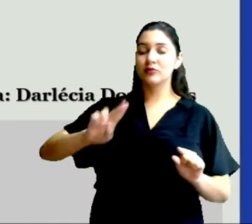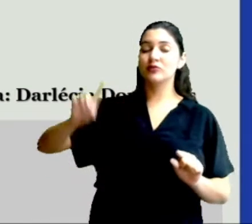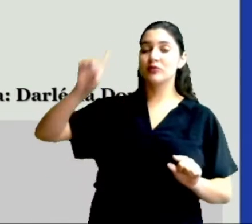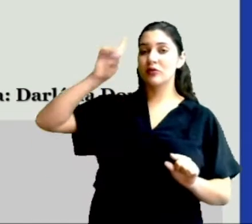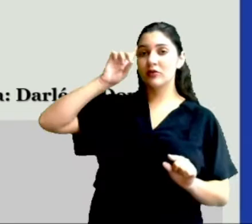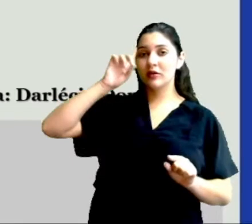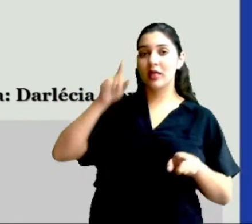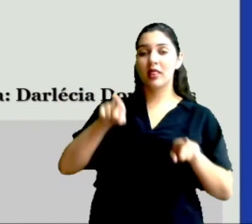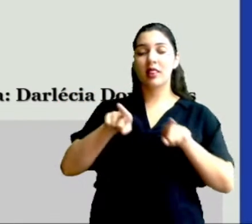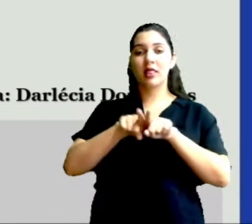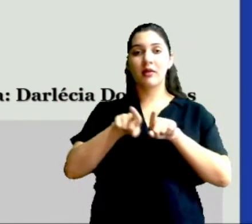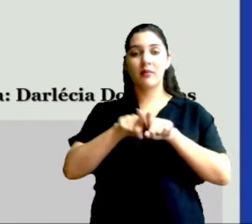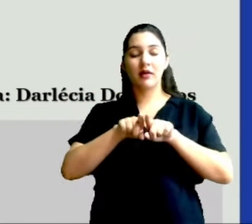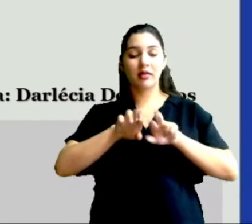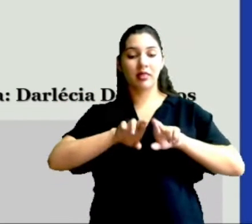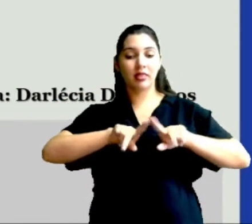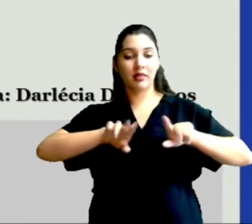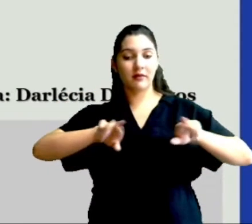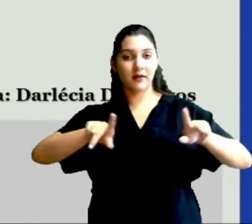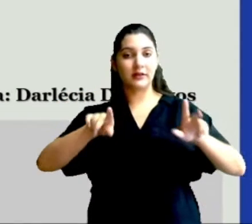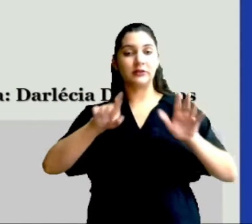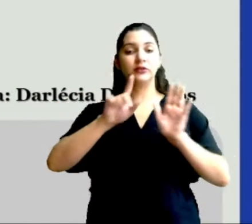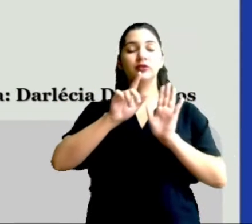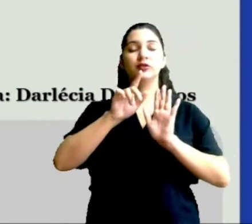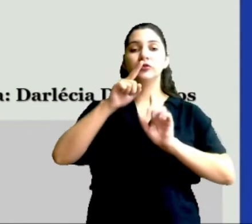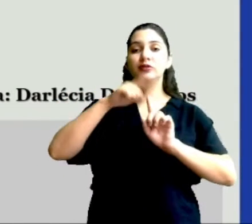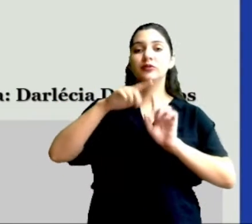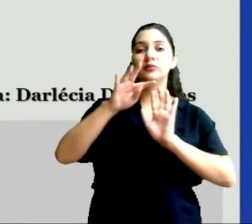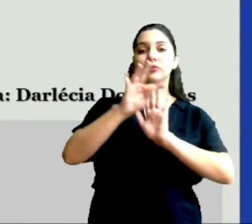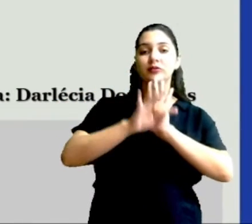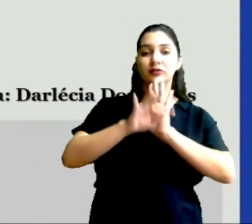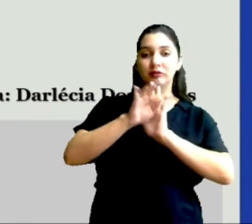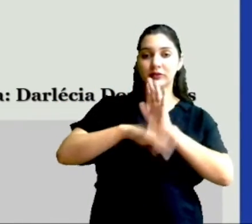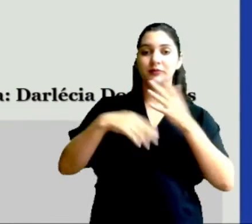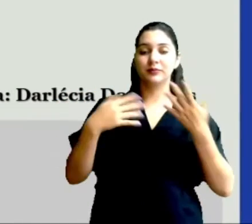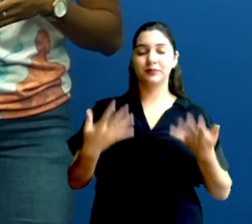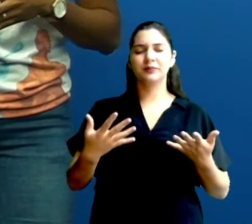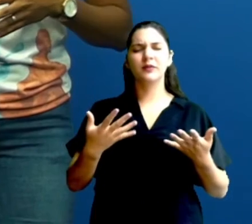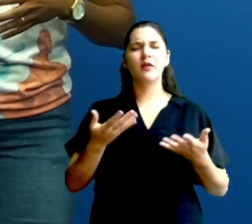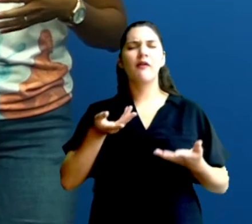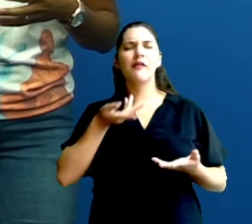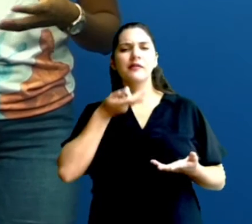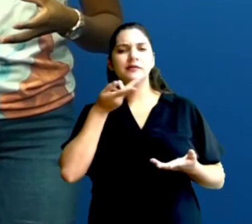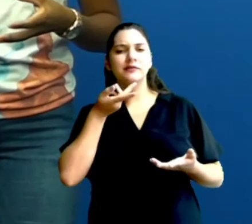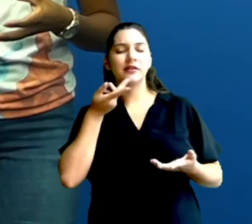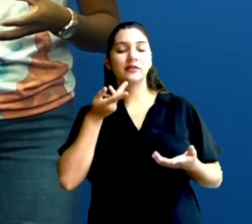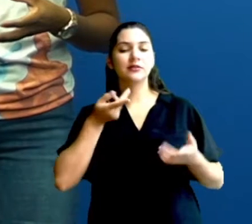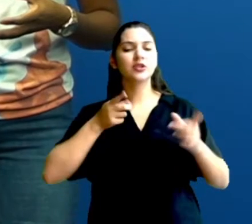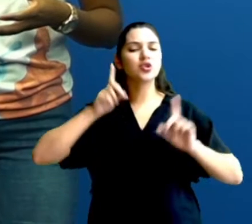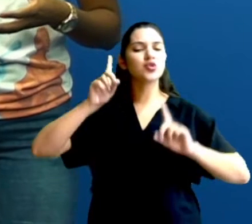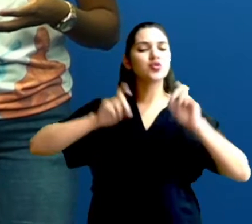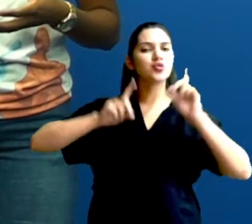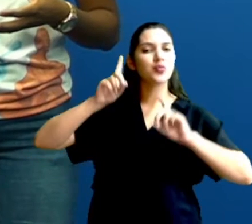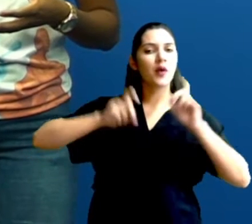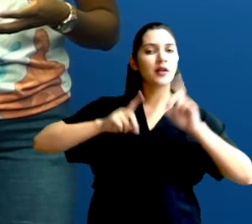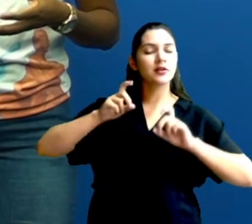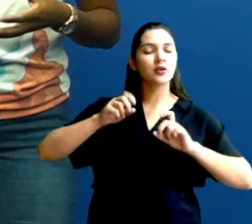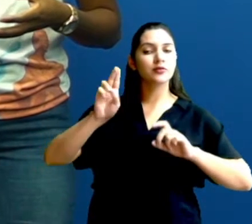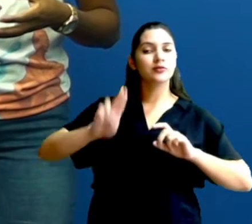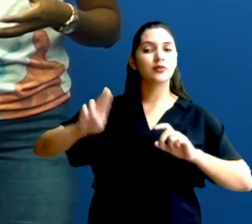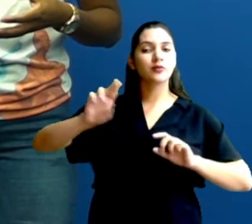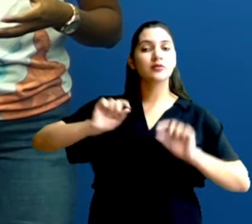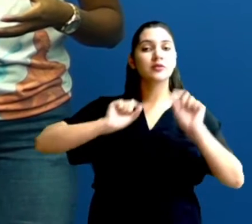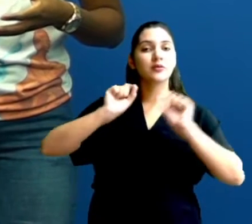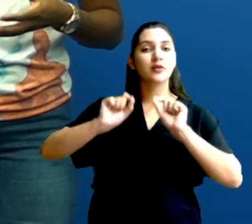e também em diferentes tipos de textos. É isso mesmo, quando a gente fala em expressões, a gente